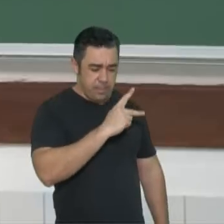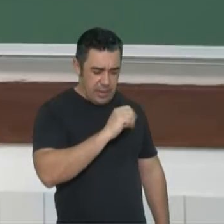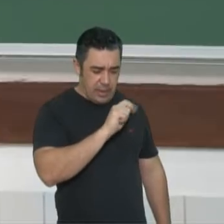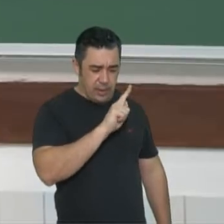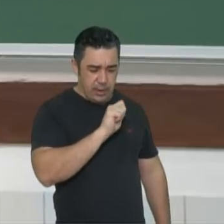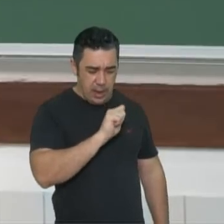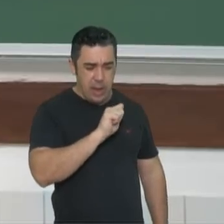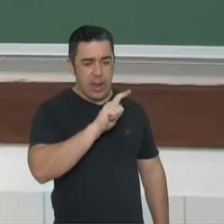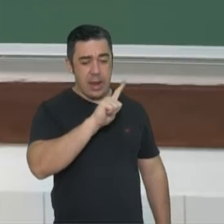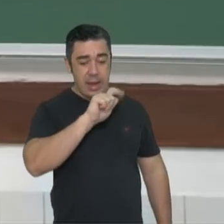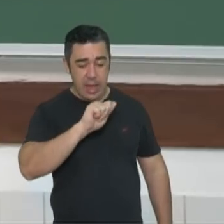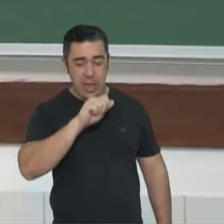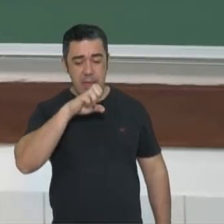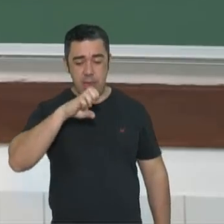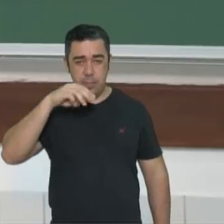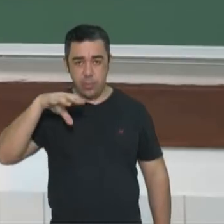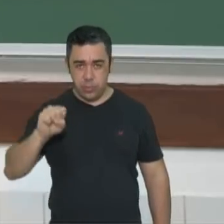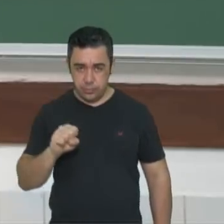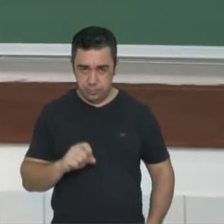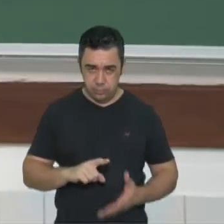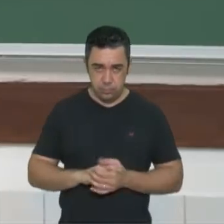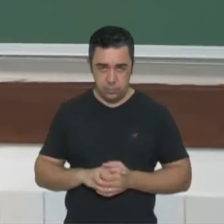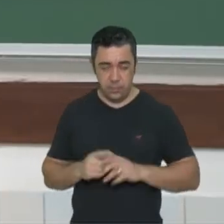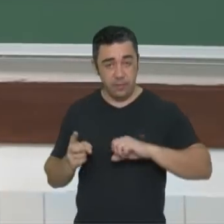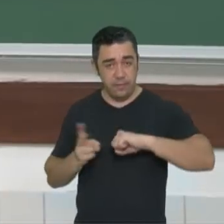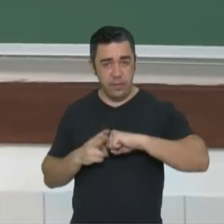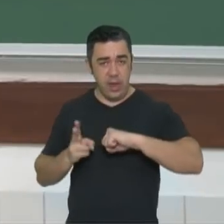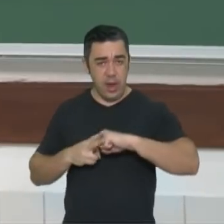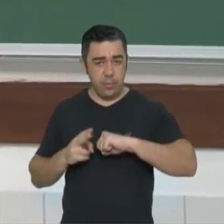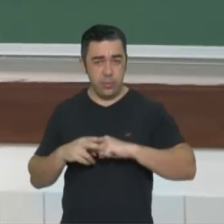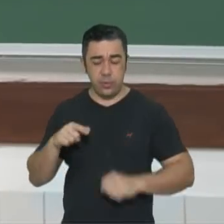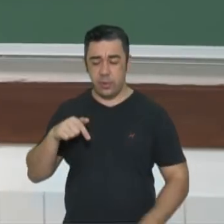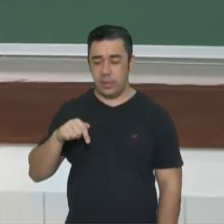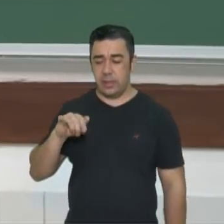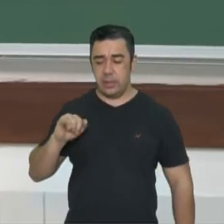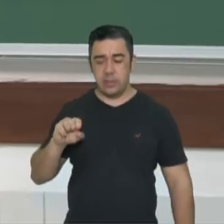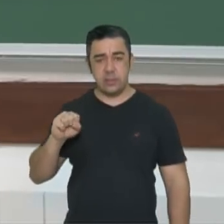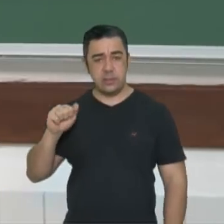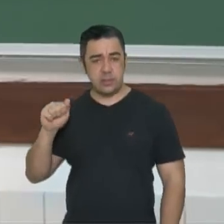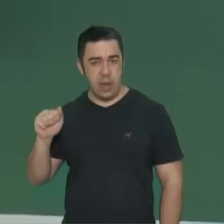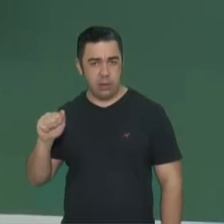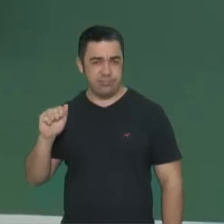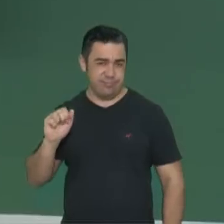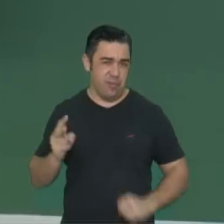O advérbio quiçá, eu vejo algumas pessoas usando, mas os mais antigos, né?